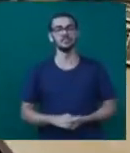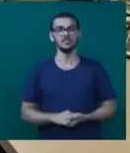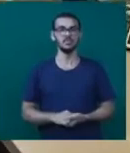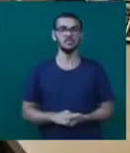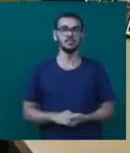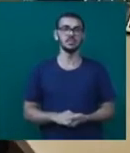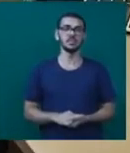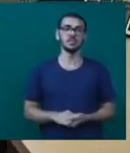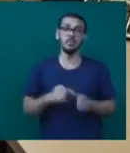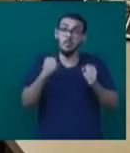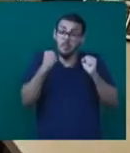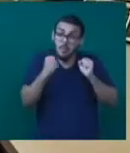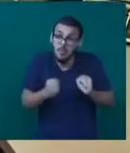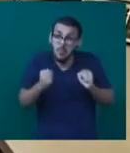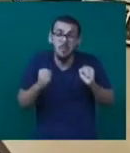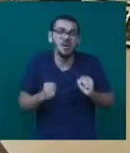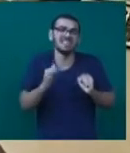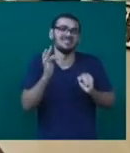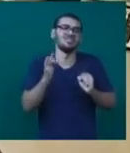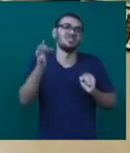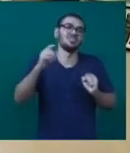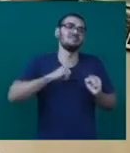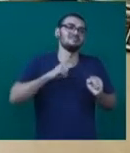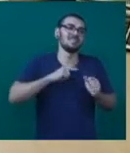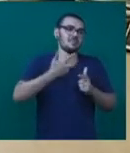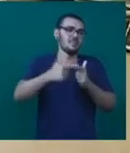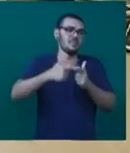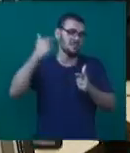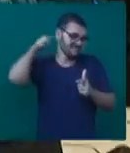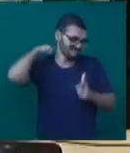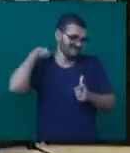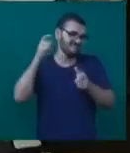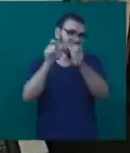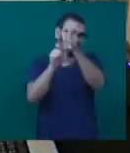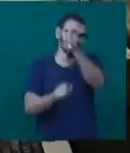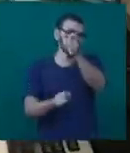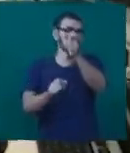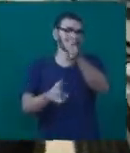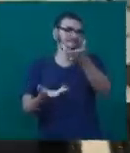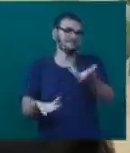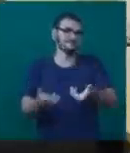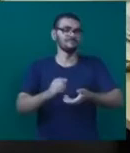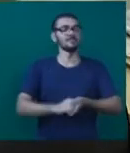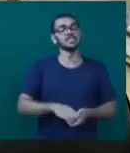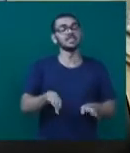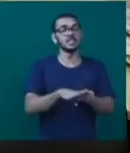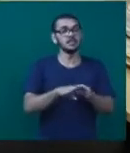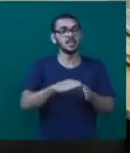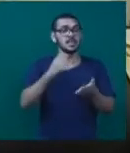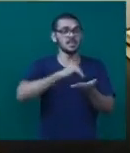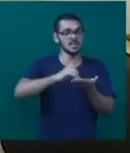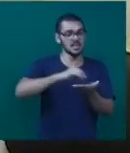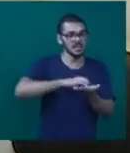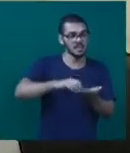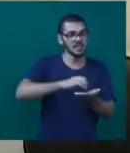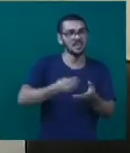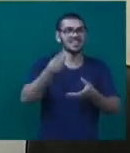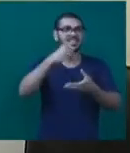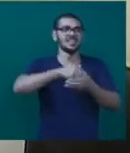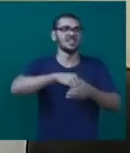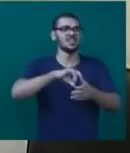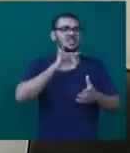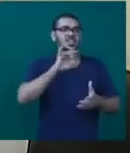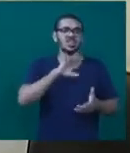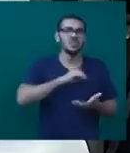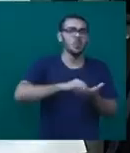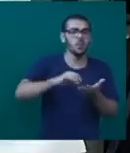são sérios candidatos a ter problema de coluna. E dentro do ambiente de escritório, as pessoas que ficam muito tempo